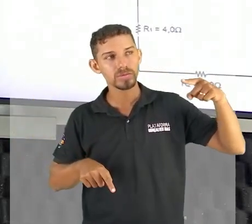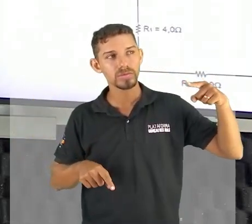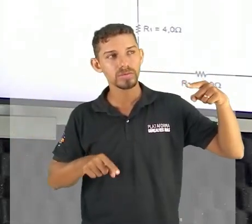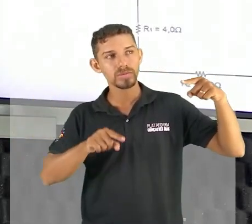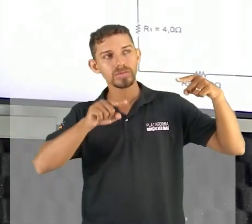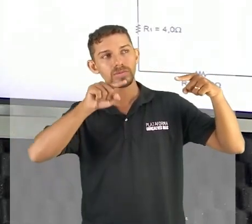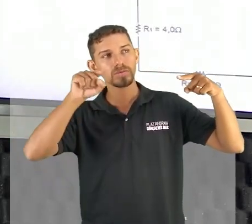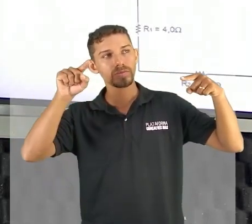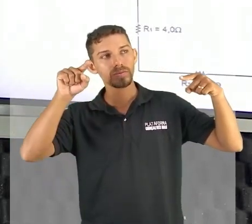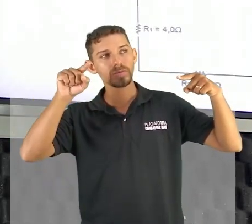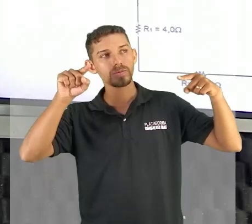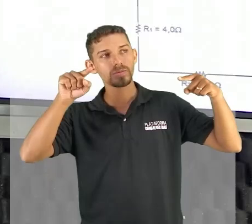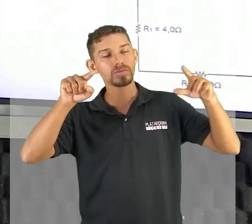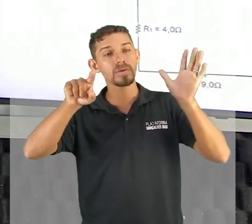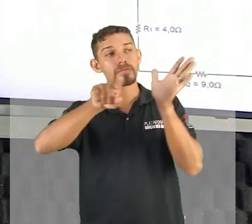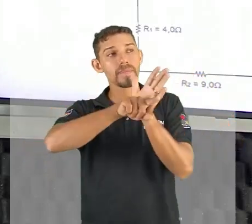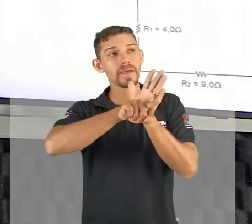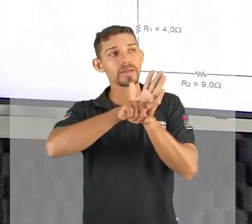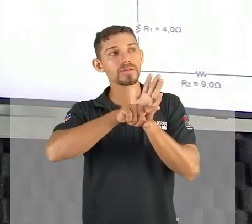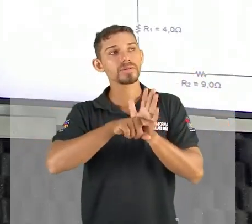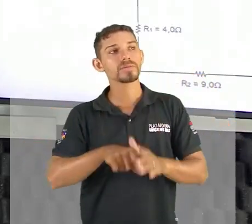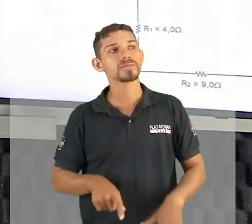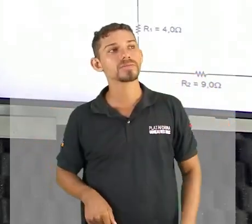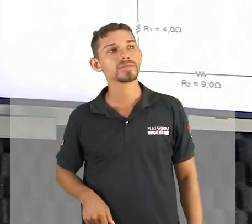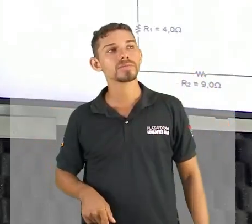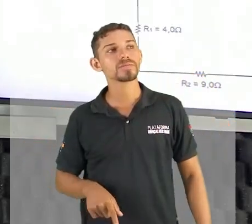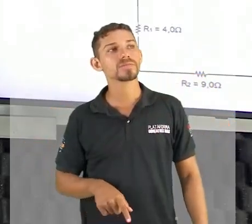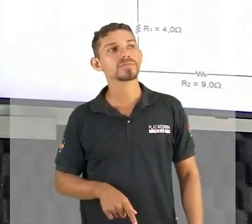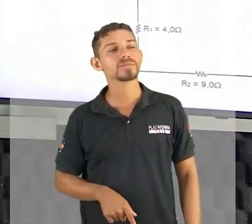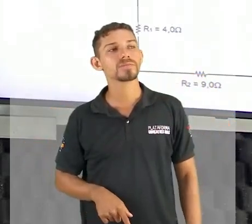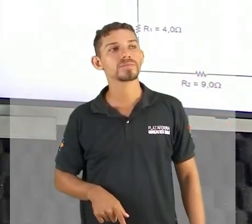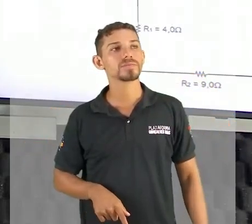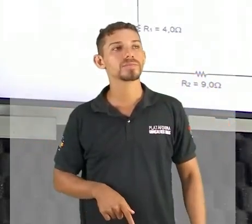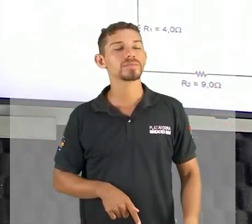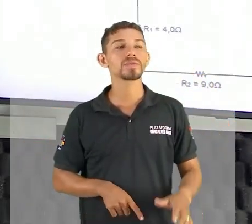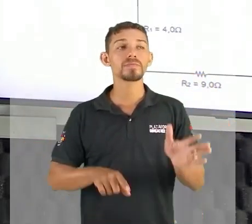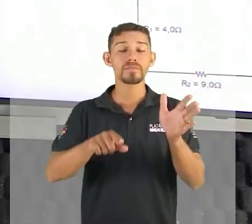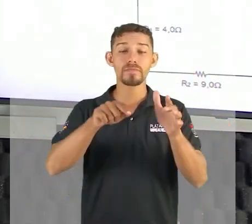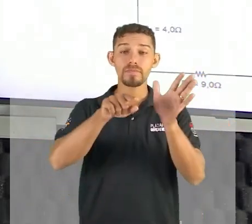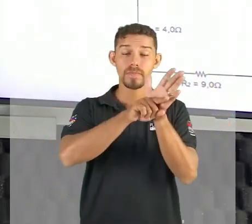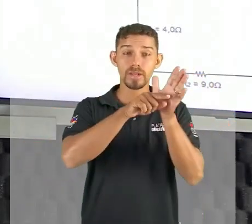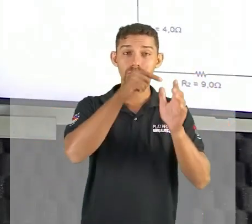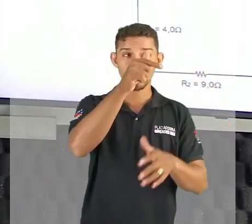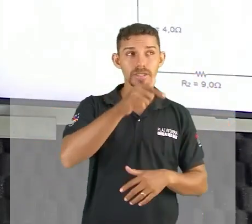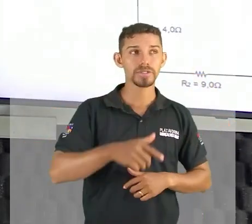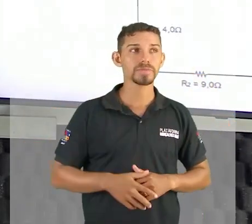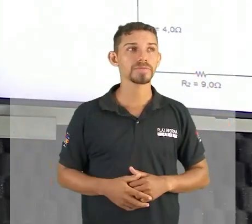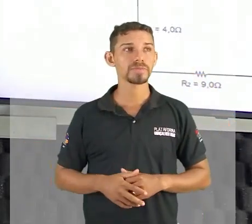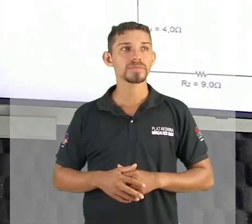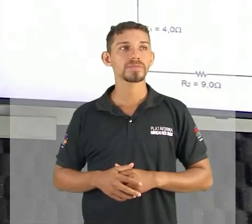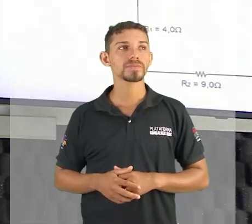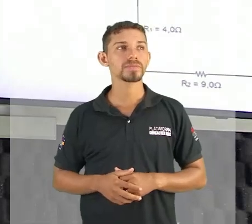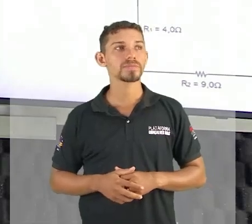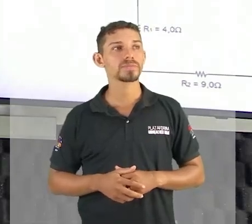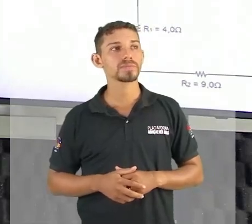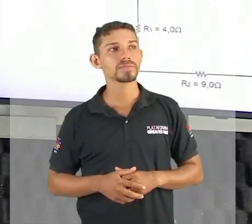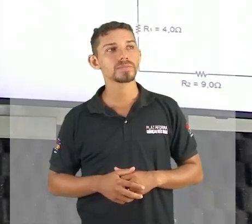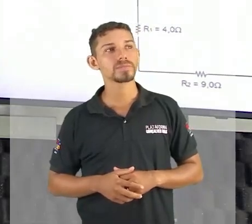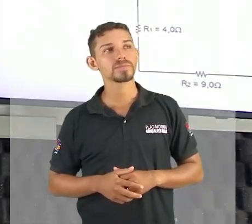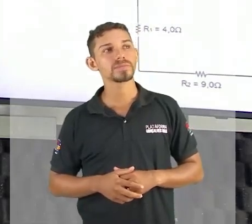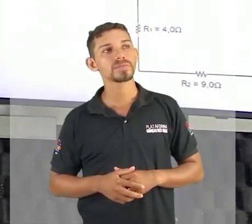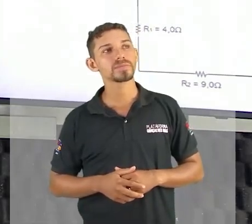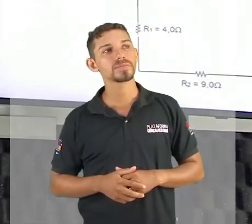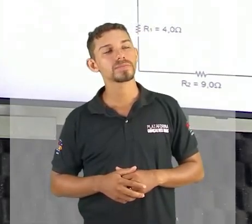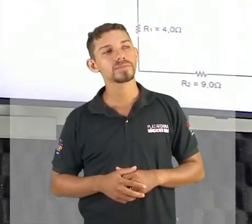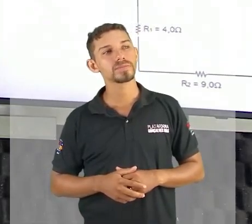vai vai vai vai menos a ddp já tá aqui ó 7 V então ó - 7 aí